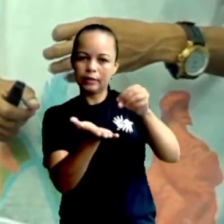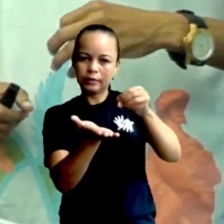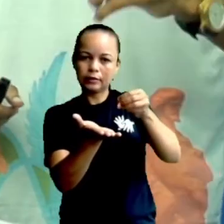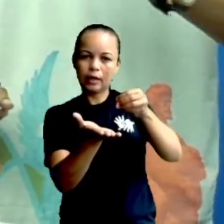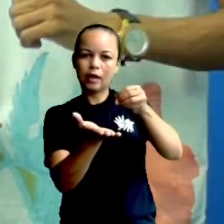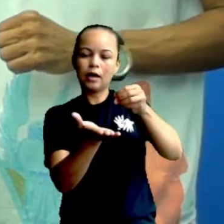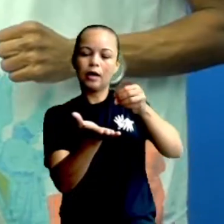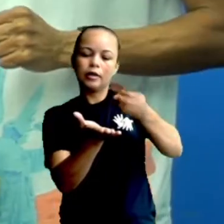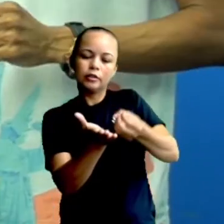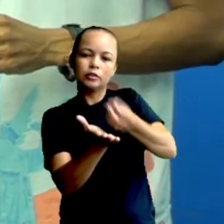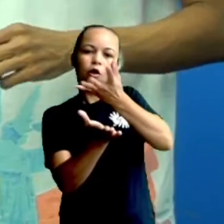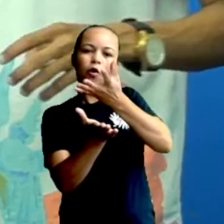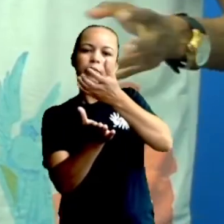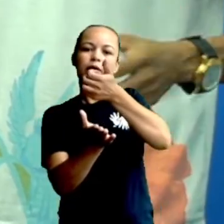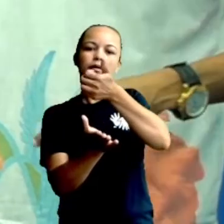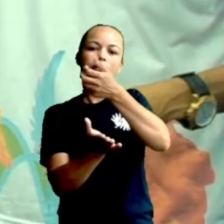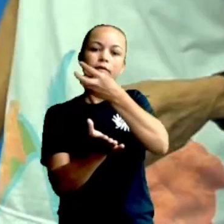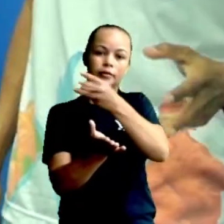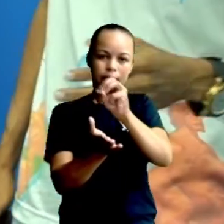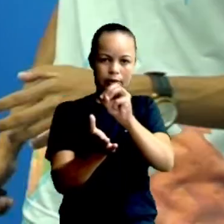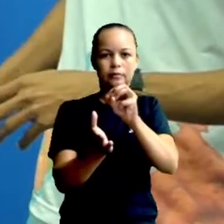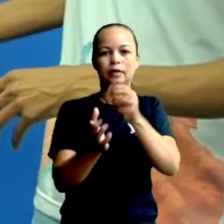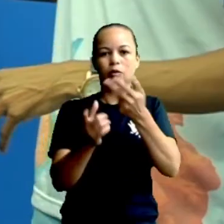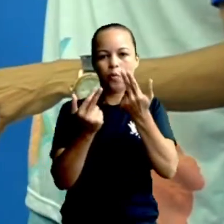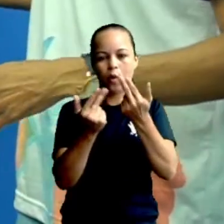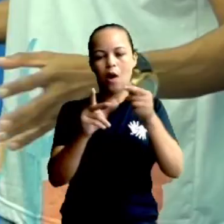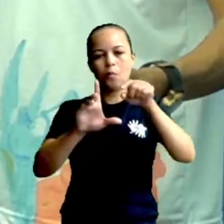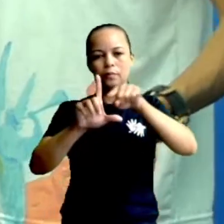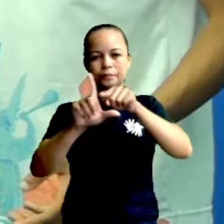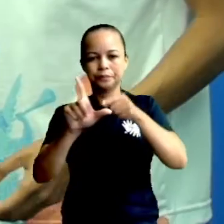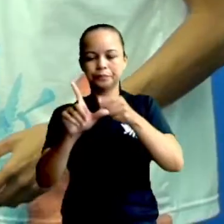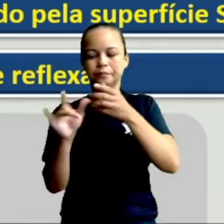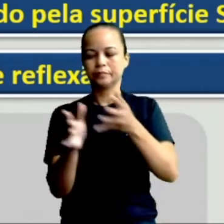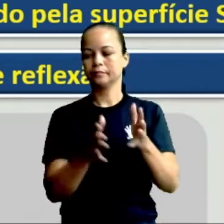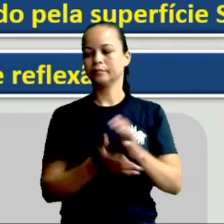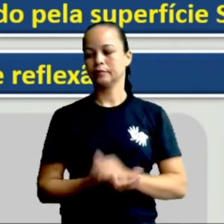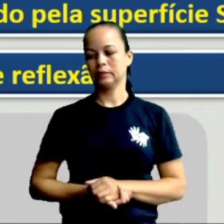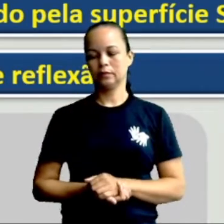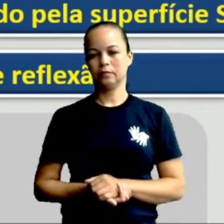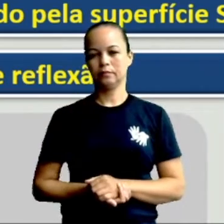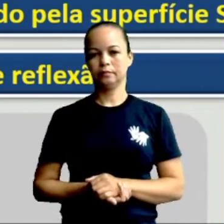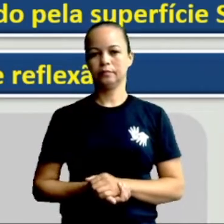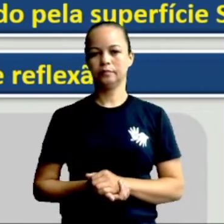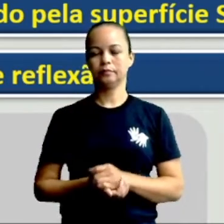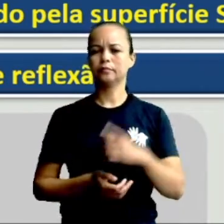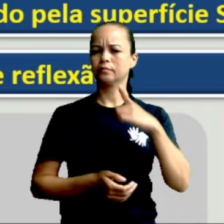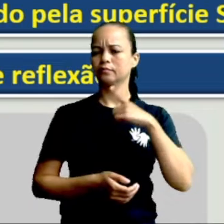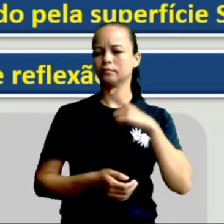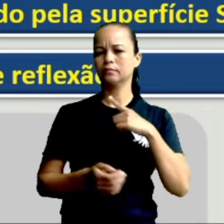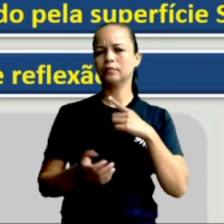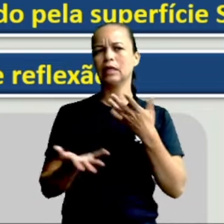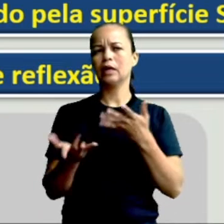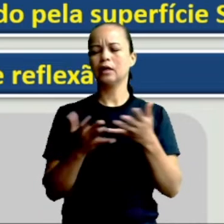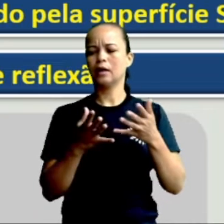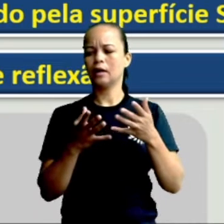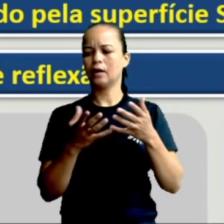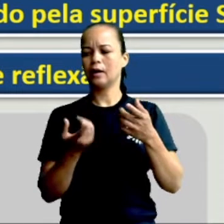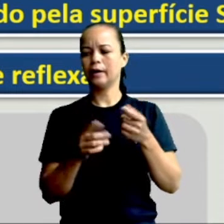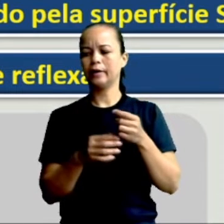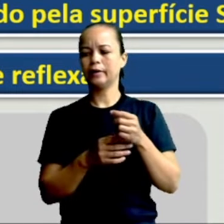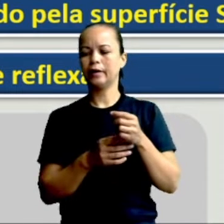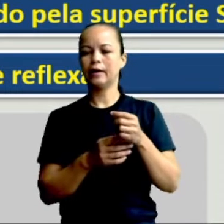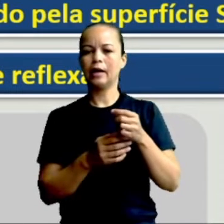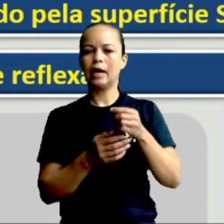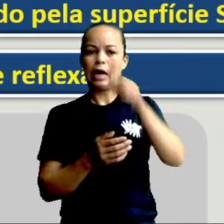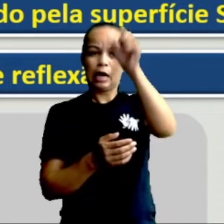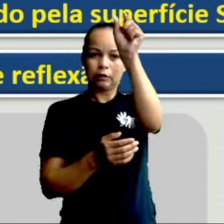pouco sobre a reflexão da luz. Então, eu tenho aqui a reta normal, que é esse N aí,